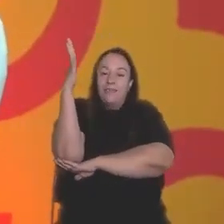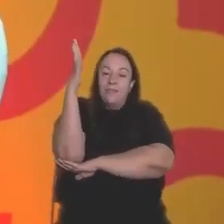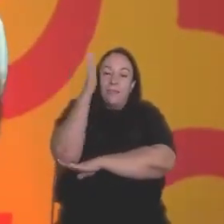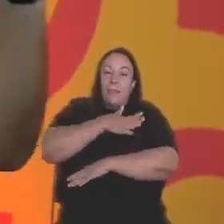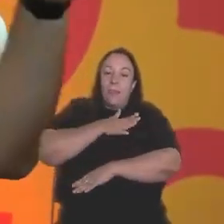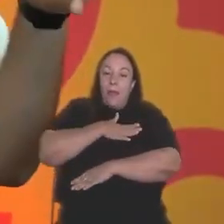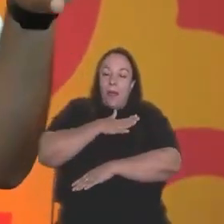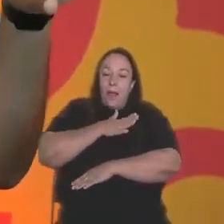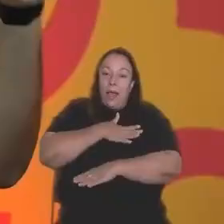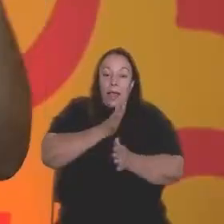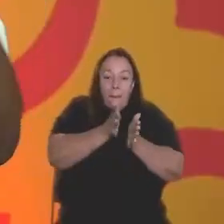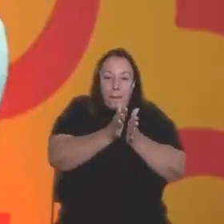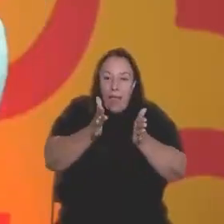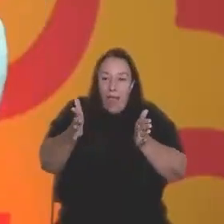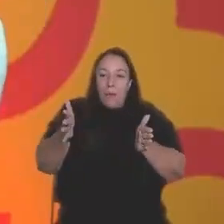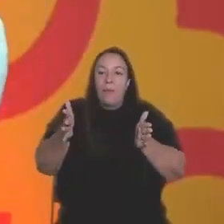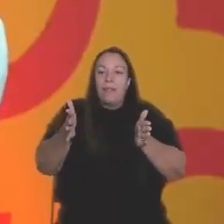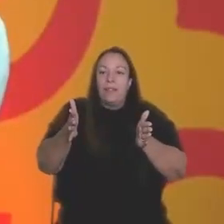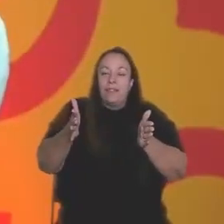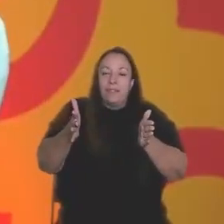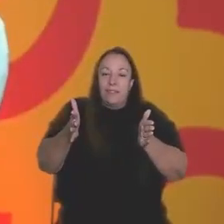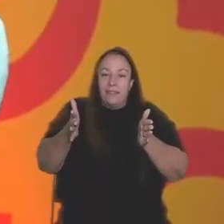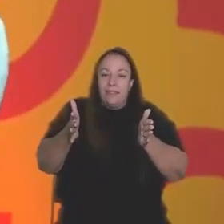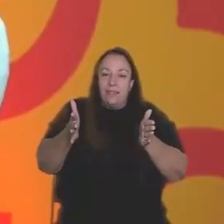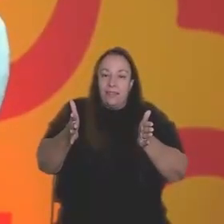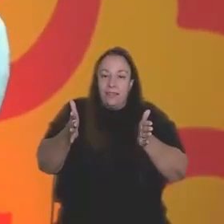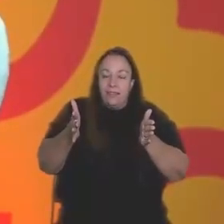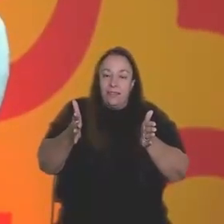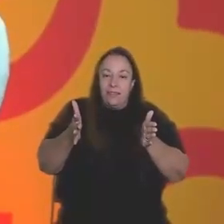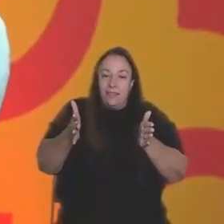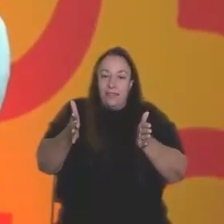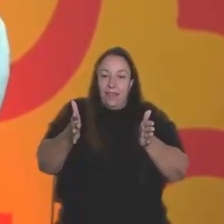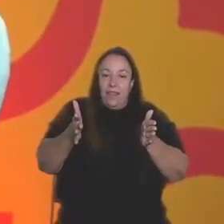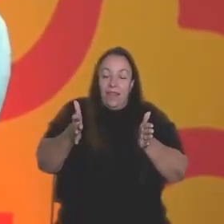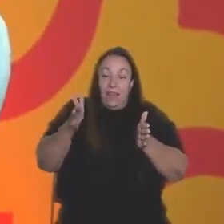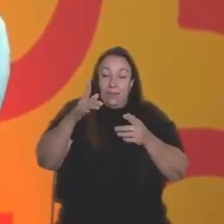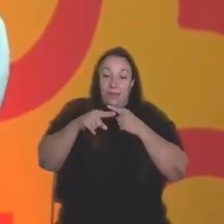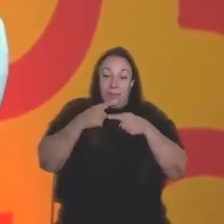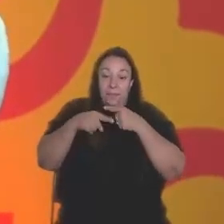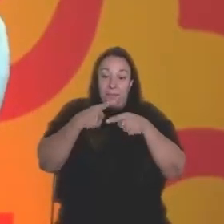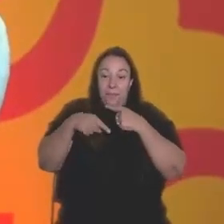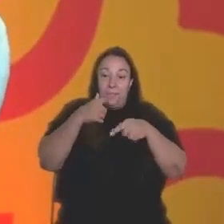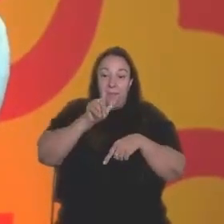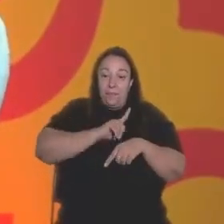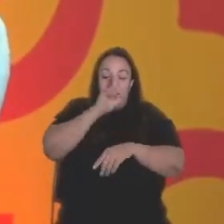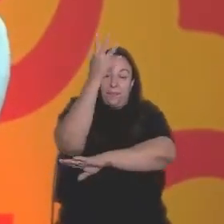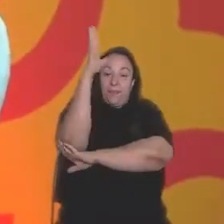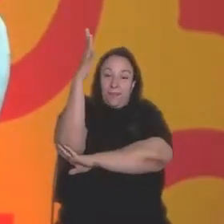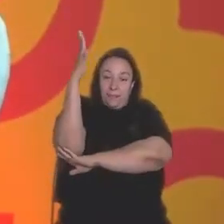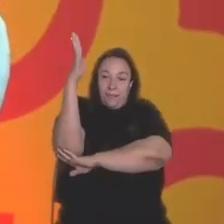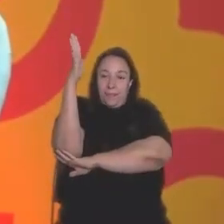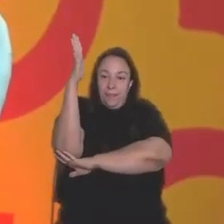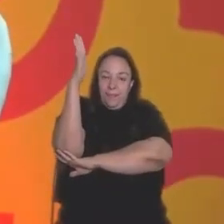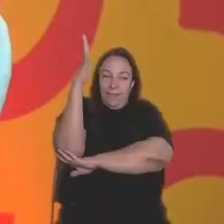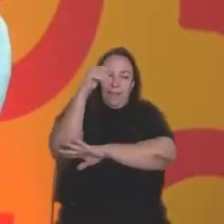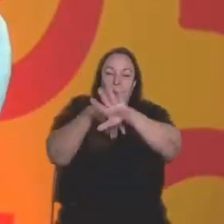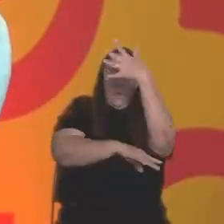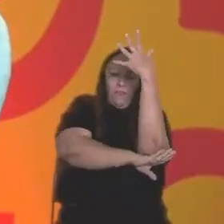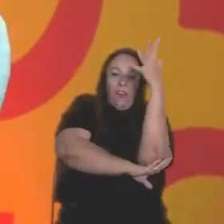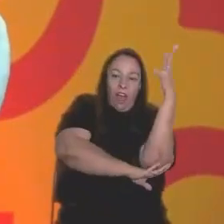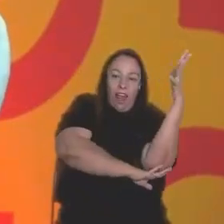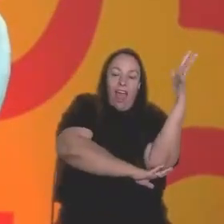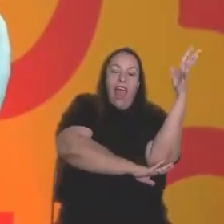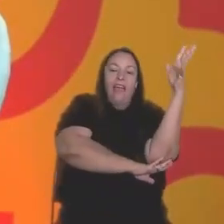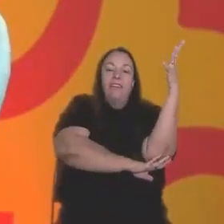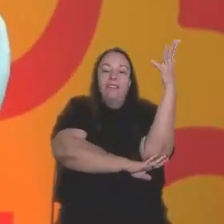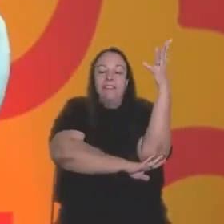na minha época era assim e agora é o contrário. Né? Porque hoje a gente geralmente fala assim, na minha época ali tinha uma floresta,